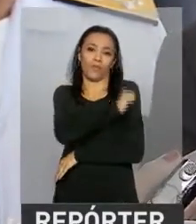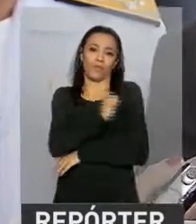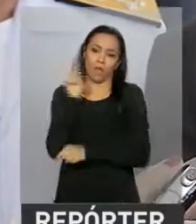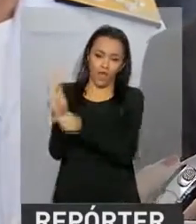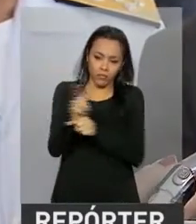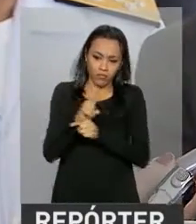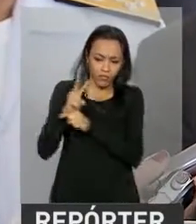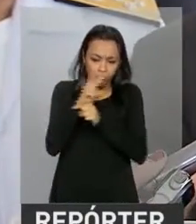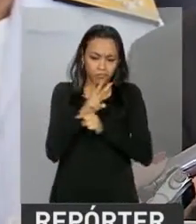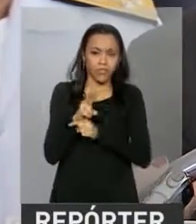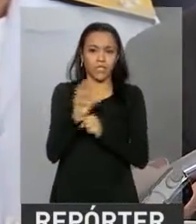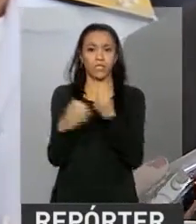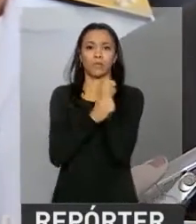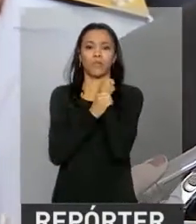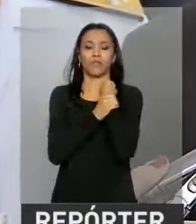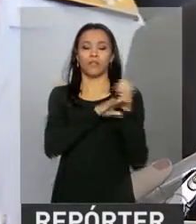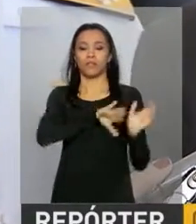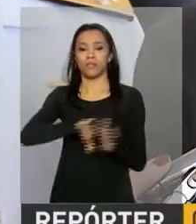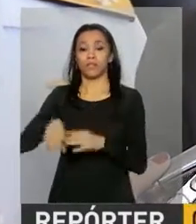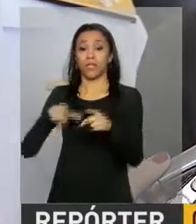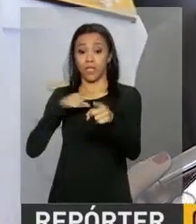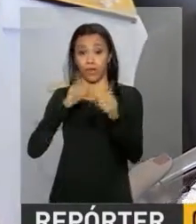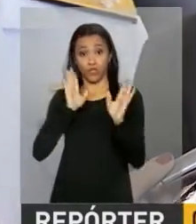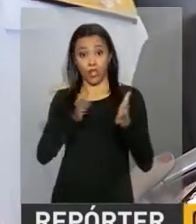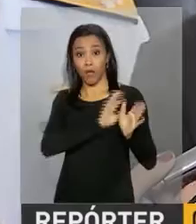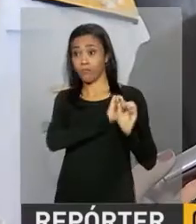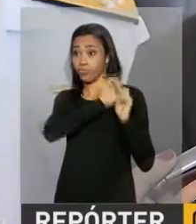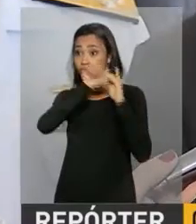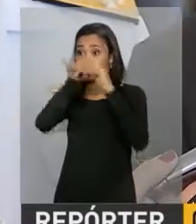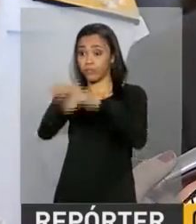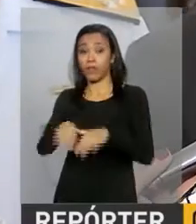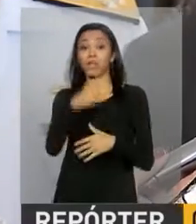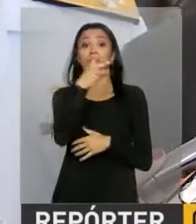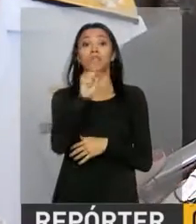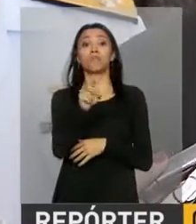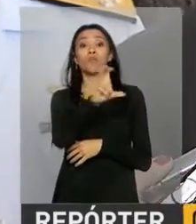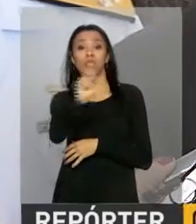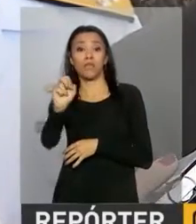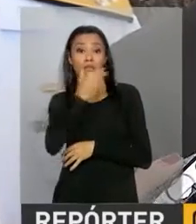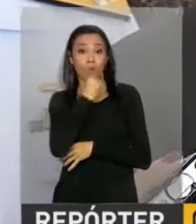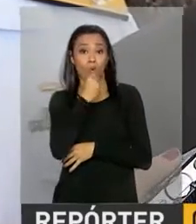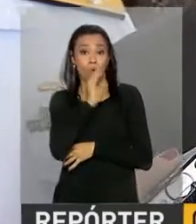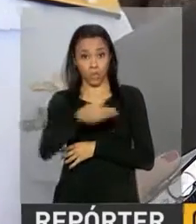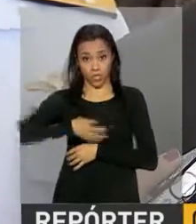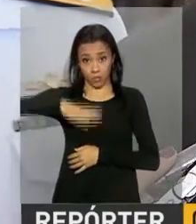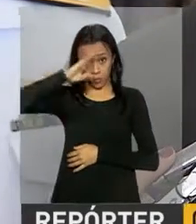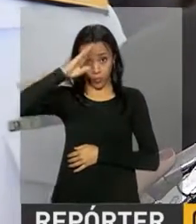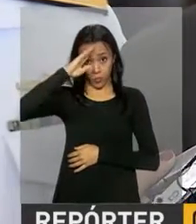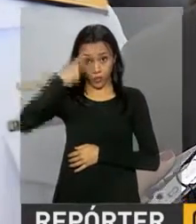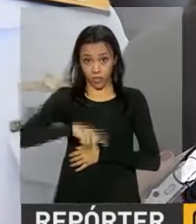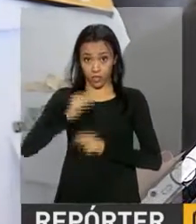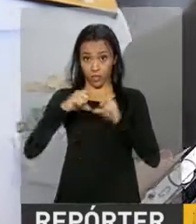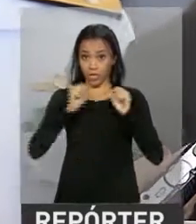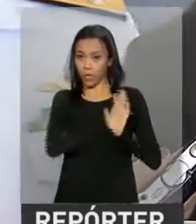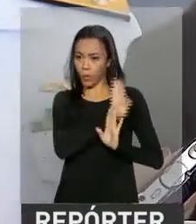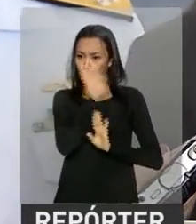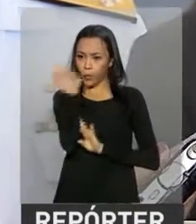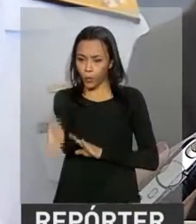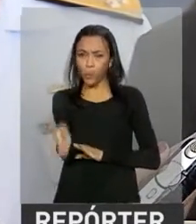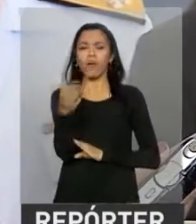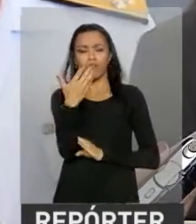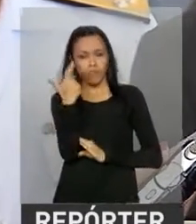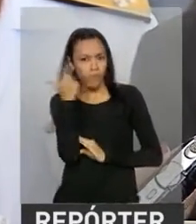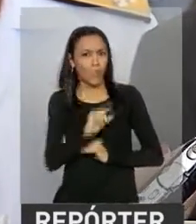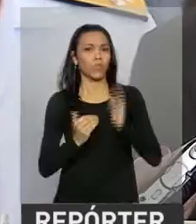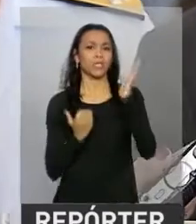evento. Nós já temos lá no Rio 3.500 homens e até o início das Olimpíadas nós chegaremos aos 5 mil homens,